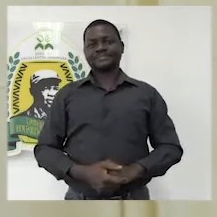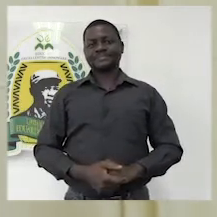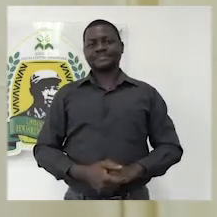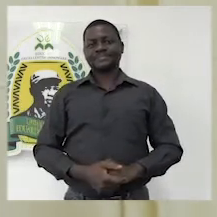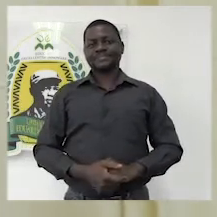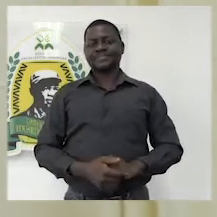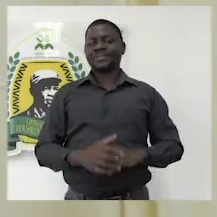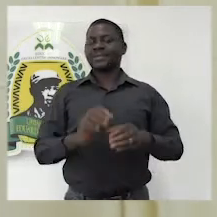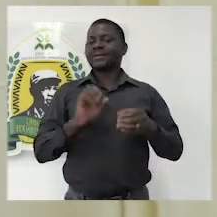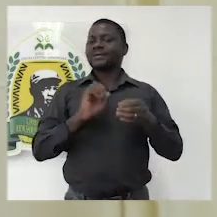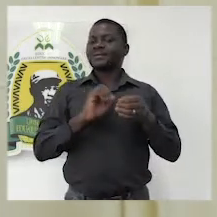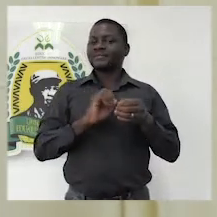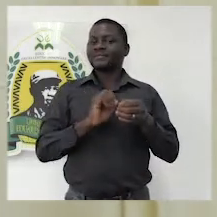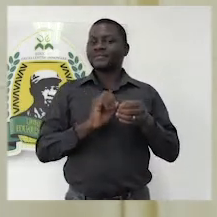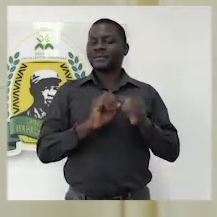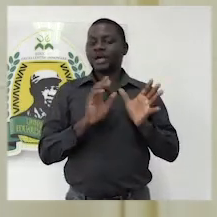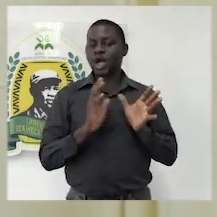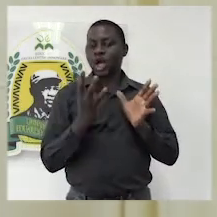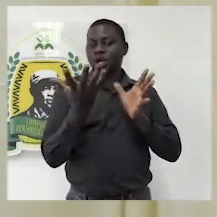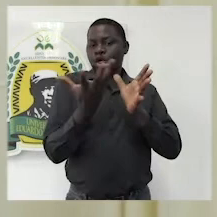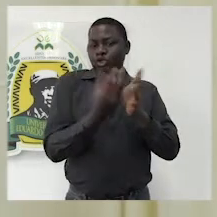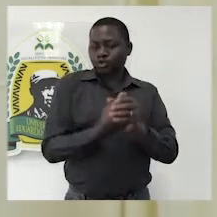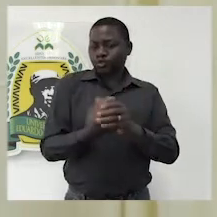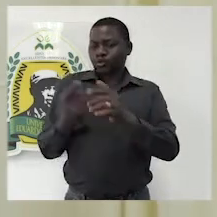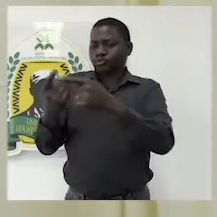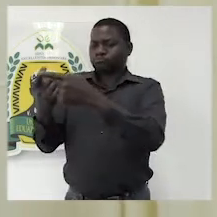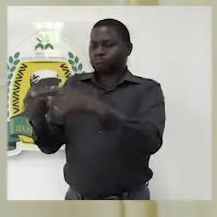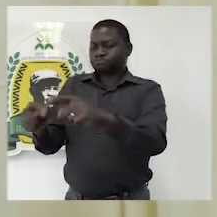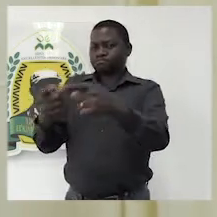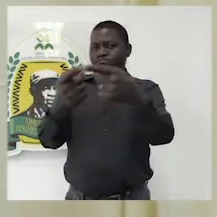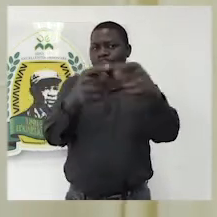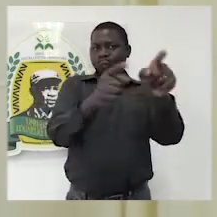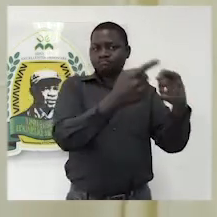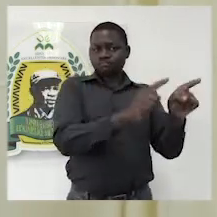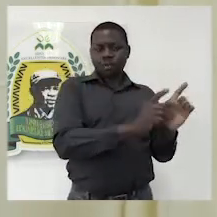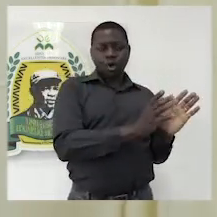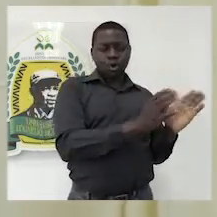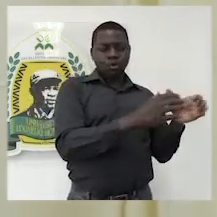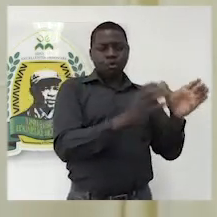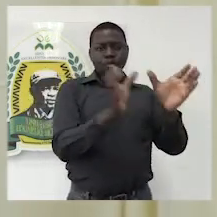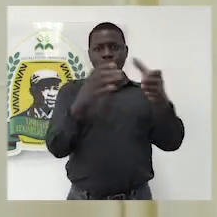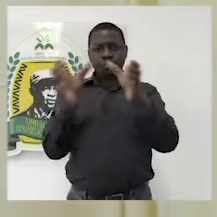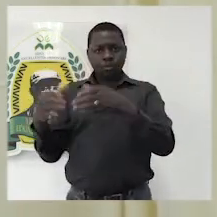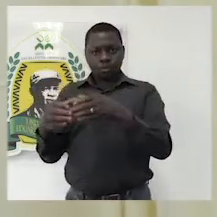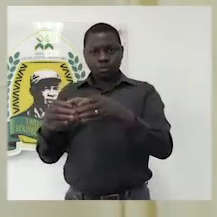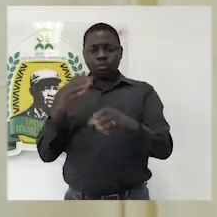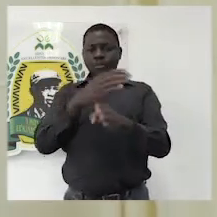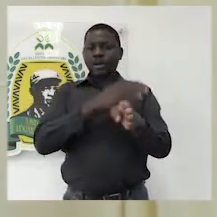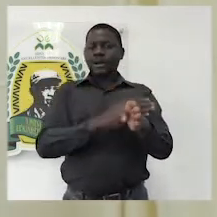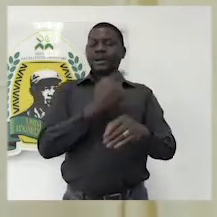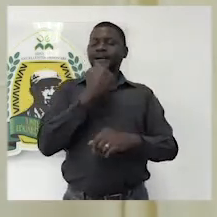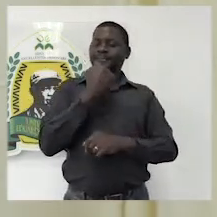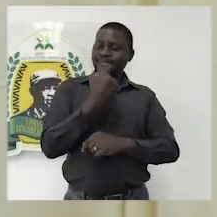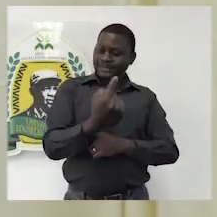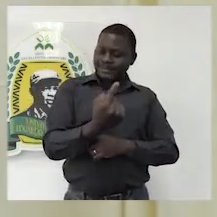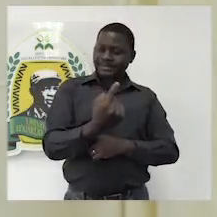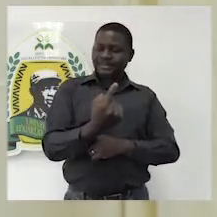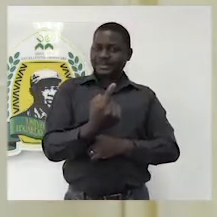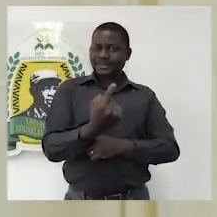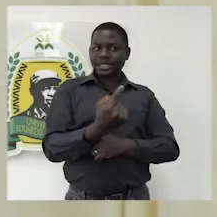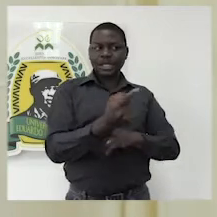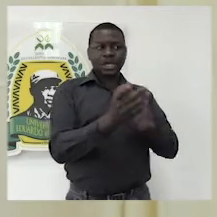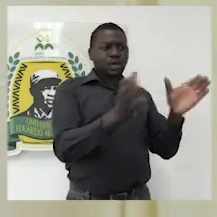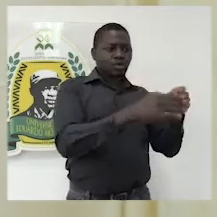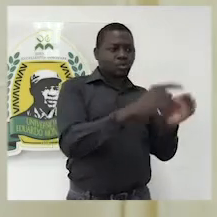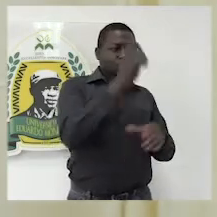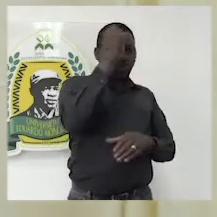foi a de agregar os vários movimentos, eu como seguia também as várias